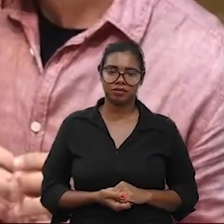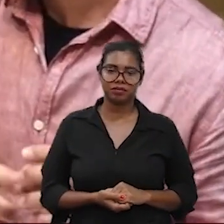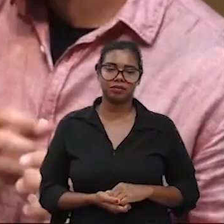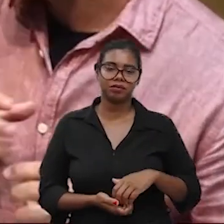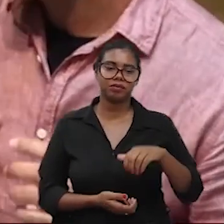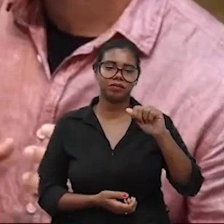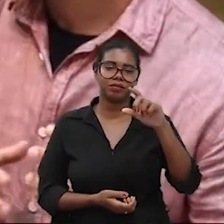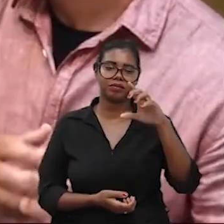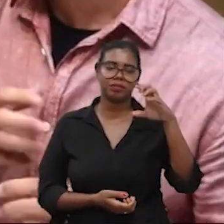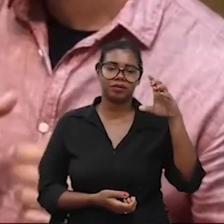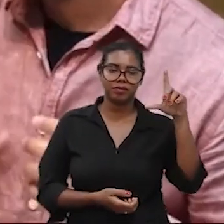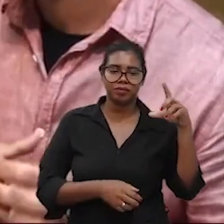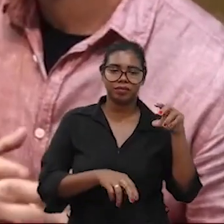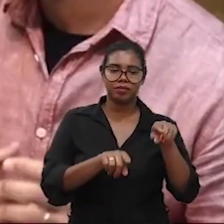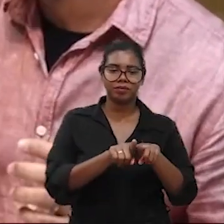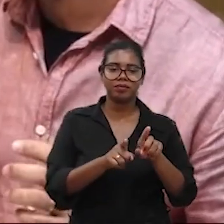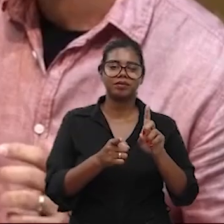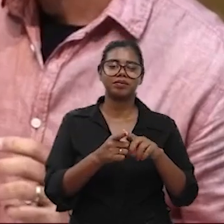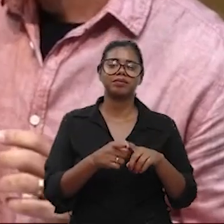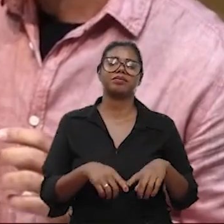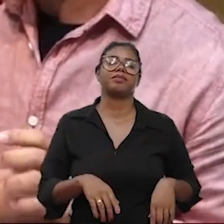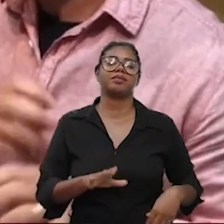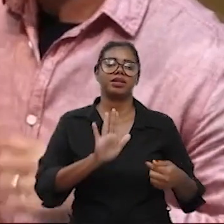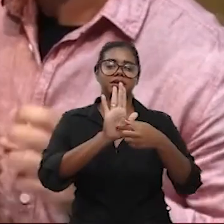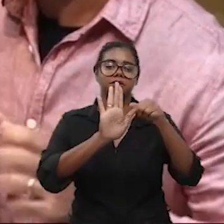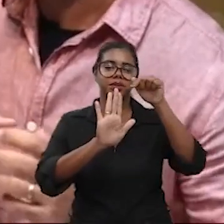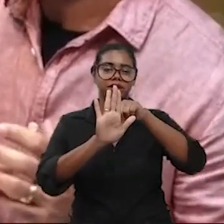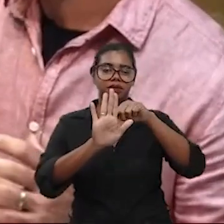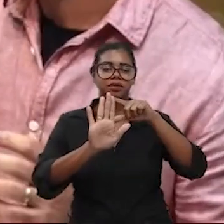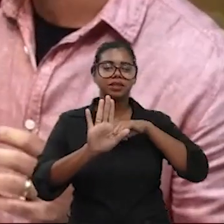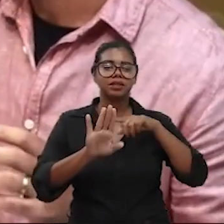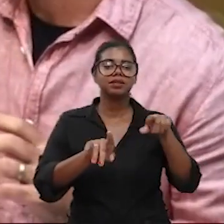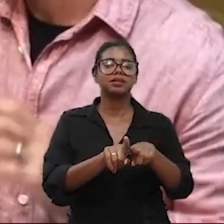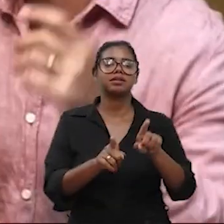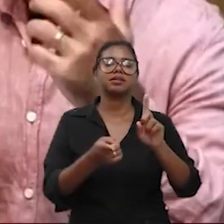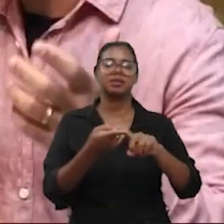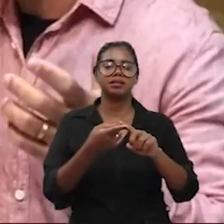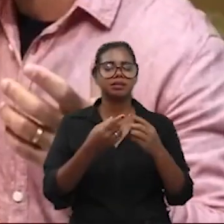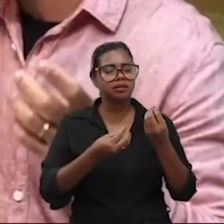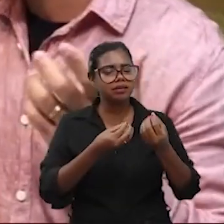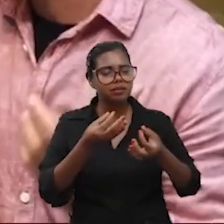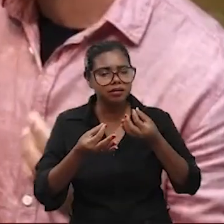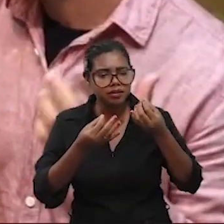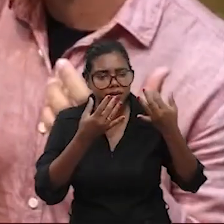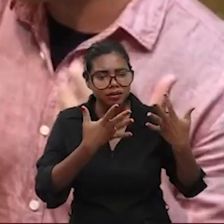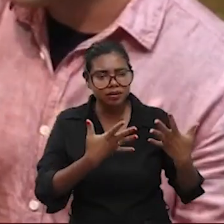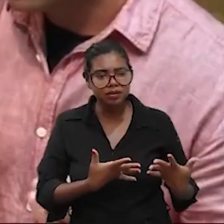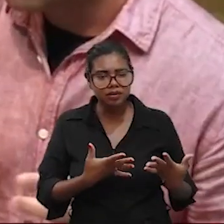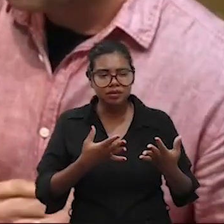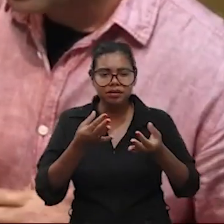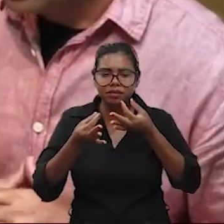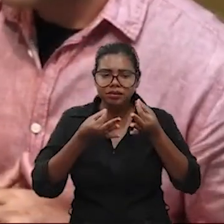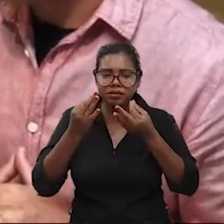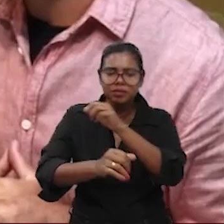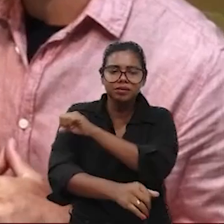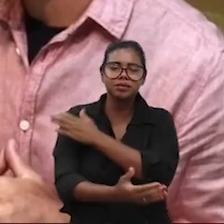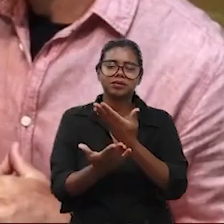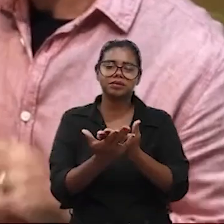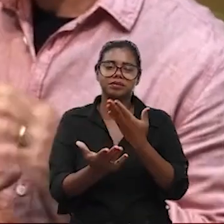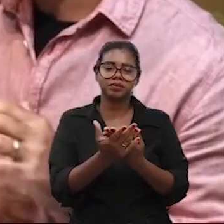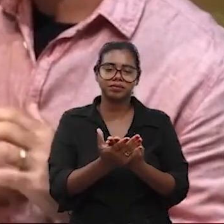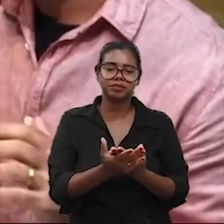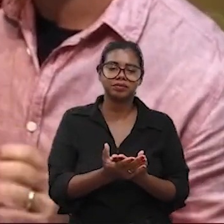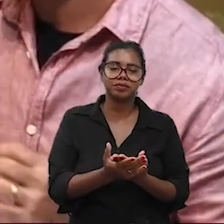ali sobre a questão das metáforas, né, que existem. O que é que tu poderia comentar para agregar para o estudante que está de casa